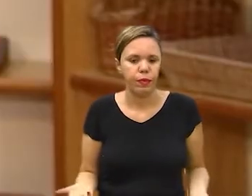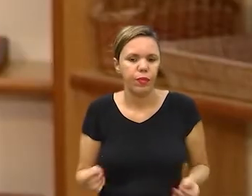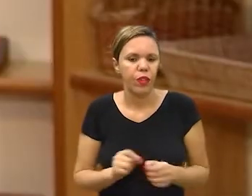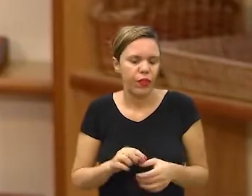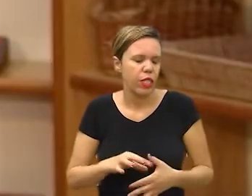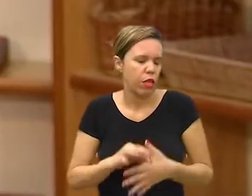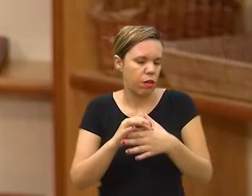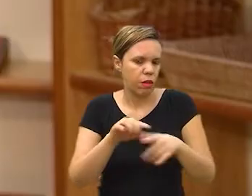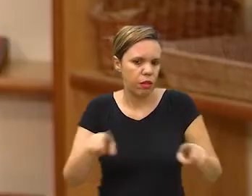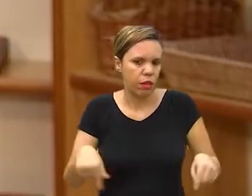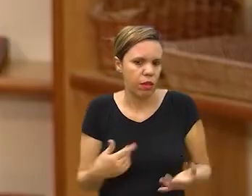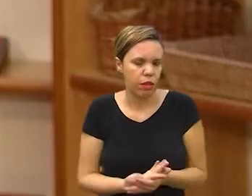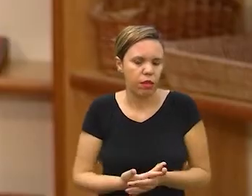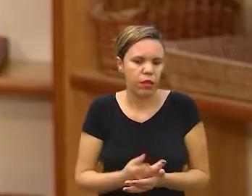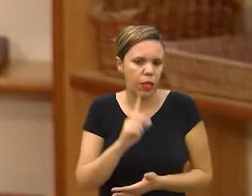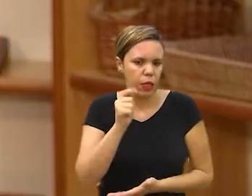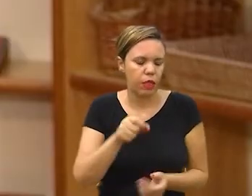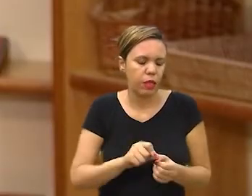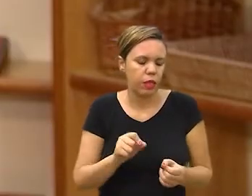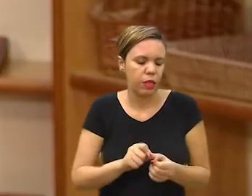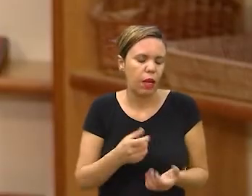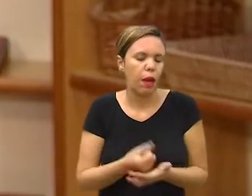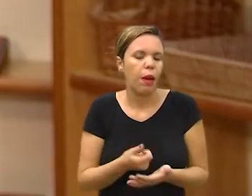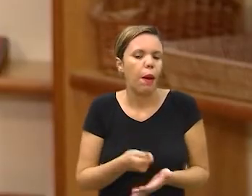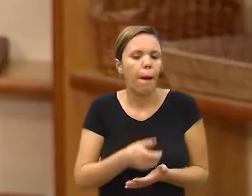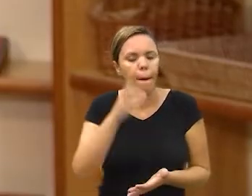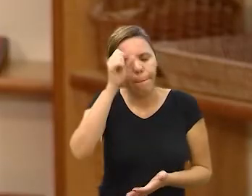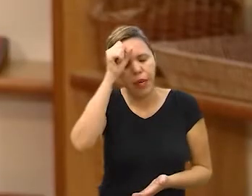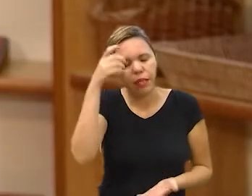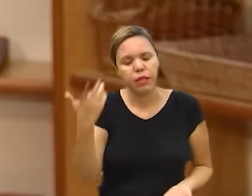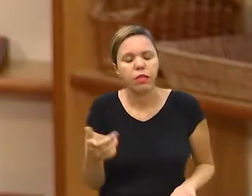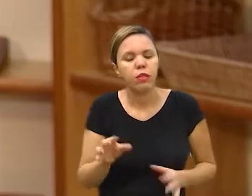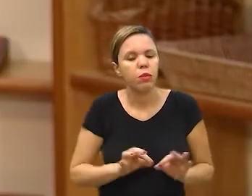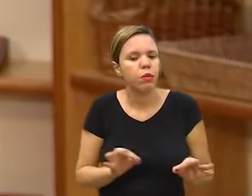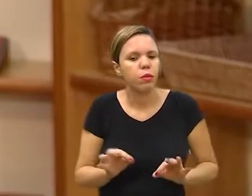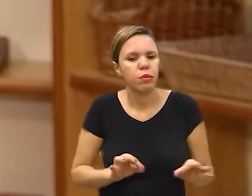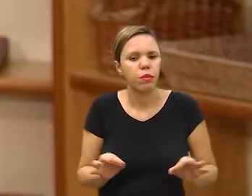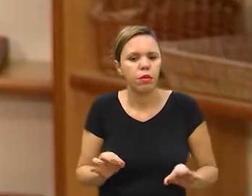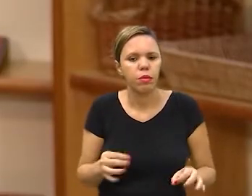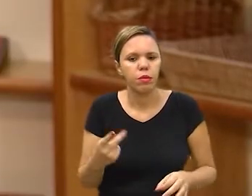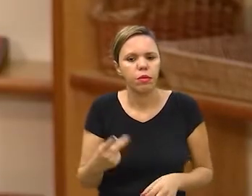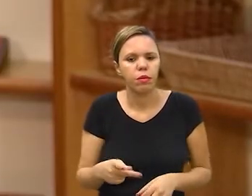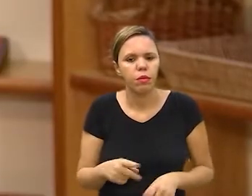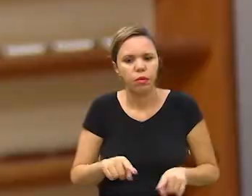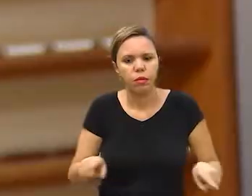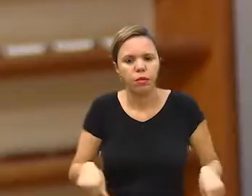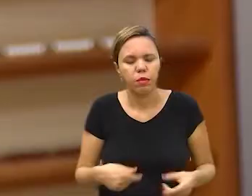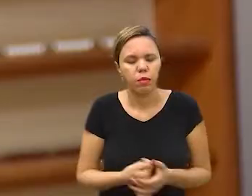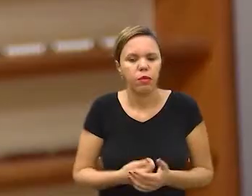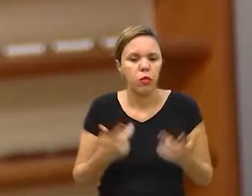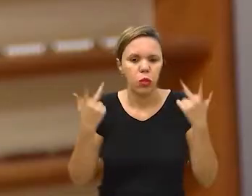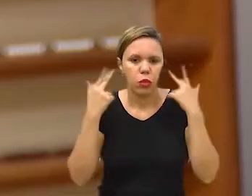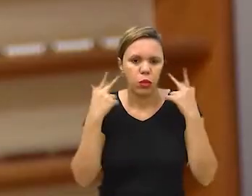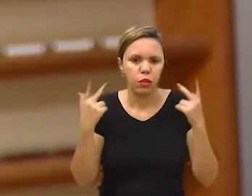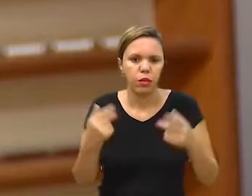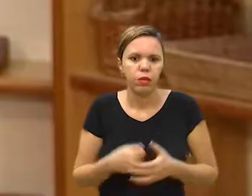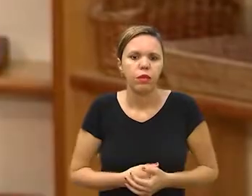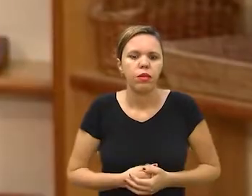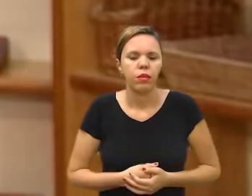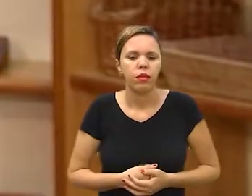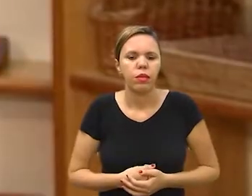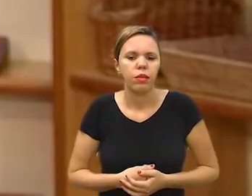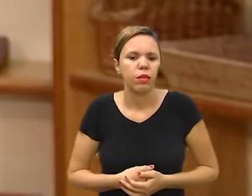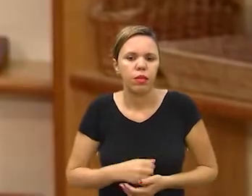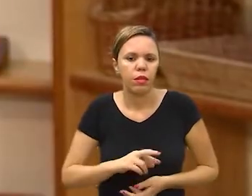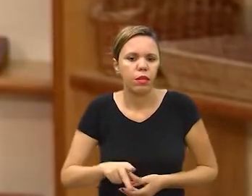o líder daquela sala e vai determinar o que ele tem que aprender. Como é que é isso? Vocês não preparam eles para uma sala normal? Para encarar, Aí ele falou assim,